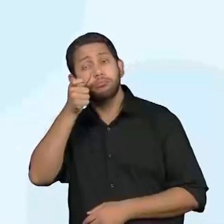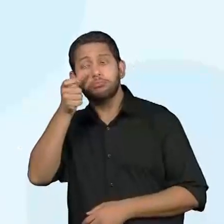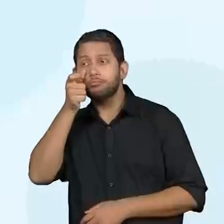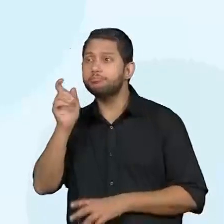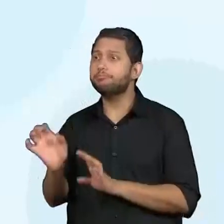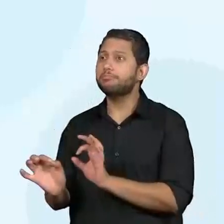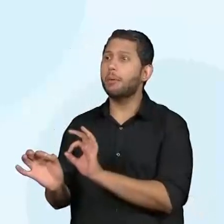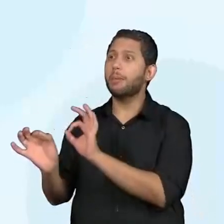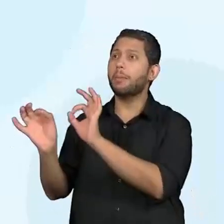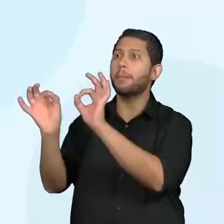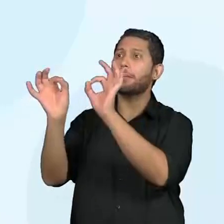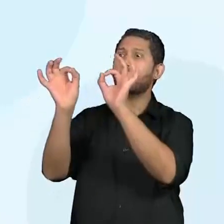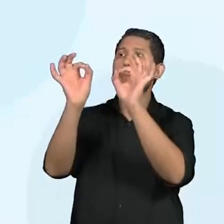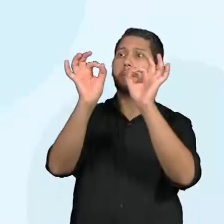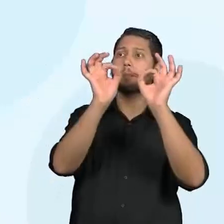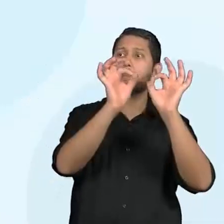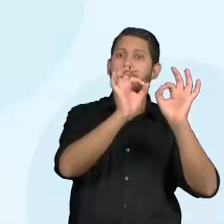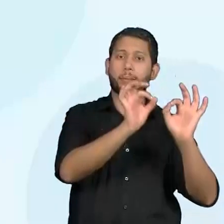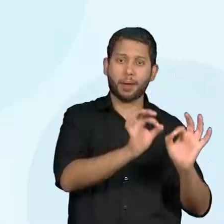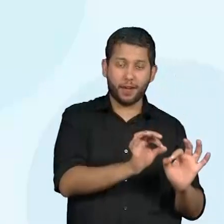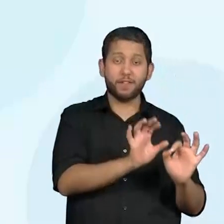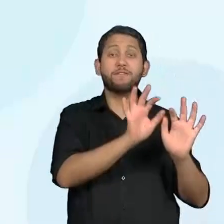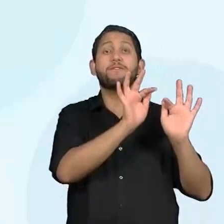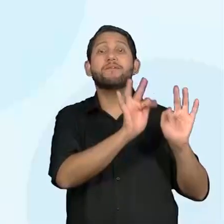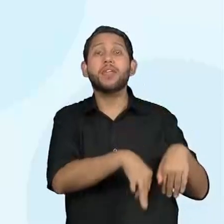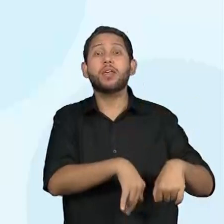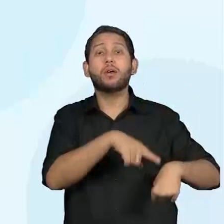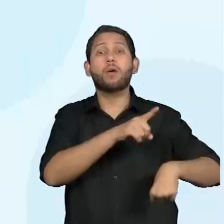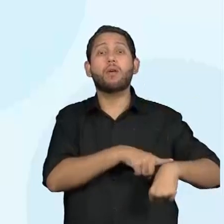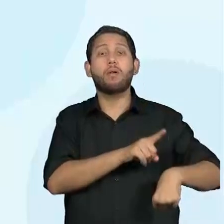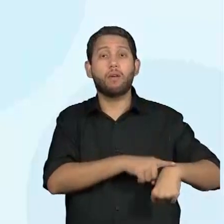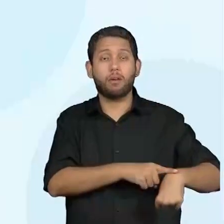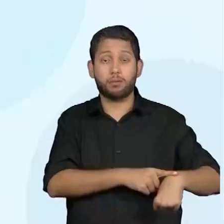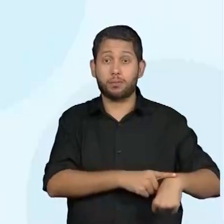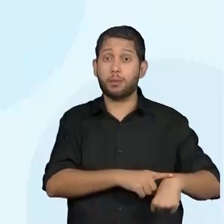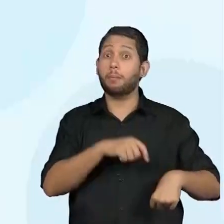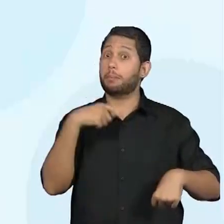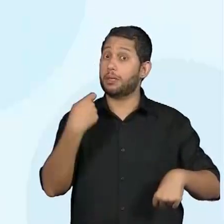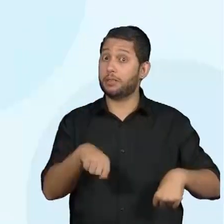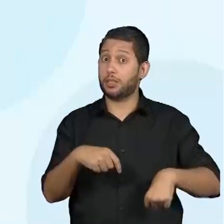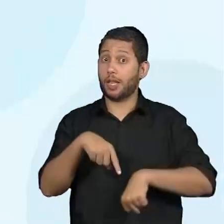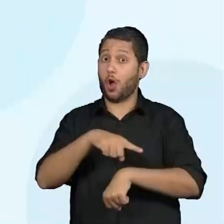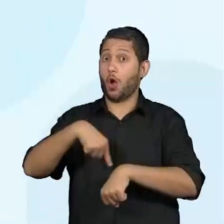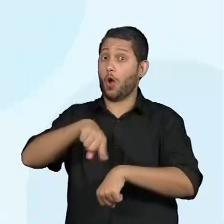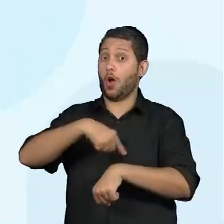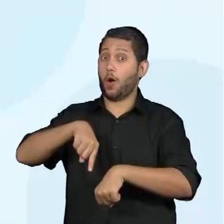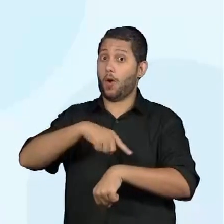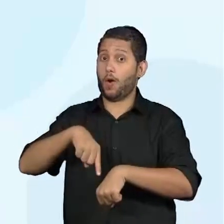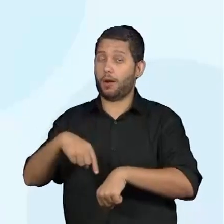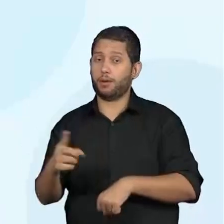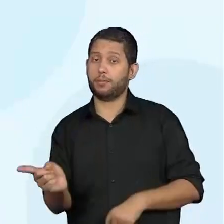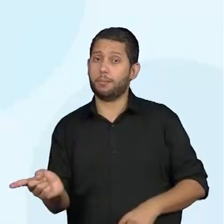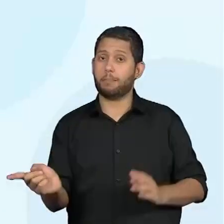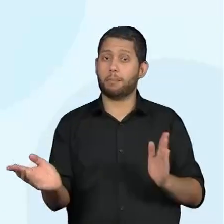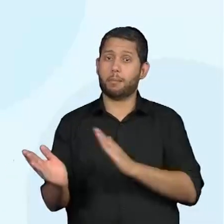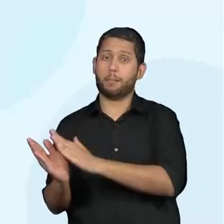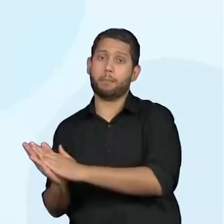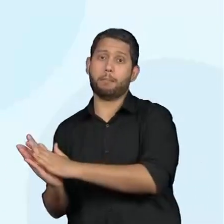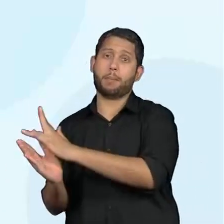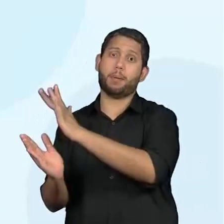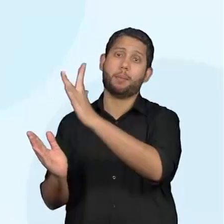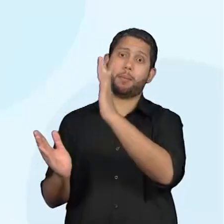20, tá bom? Aí, a gente caminhou mais 1 hora. Então, o ponteiro pequeno foi para